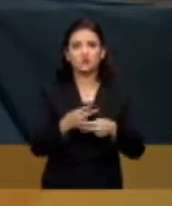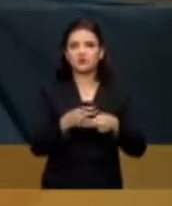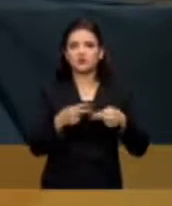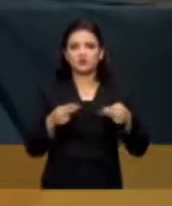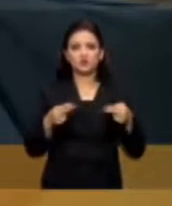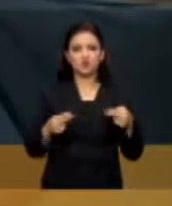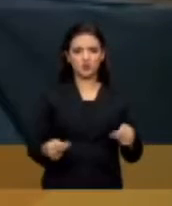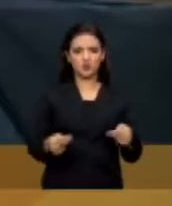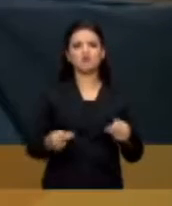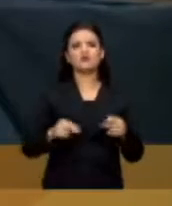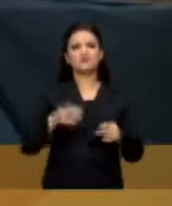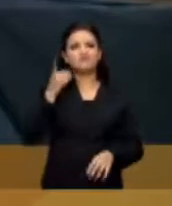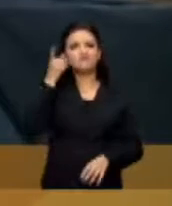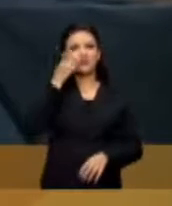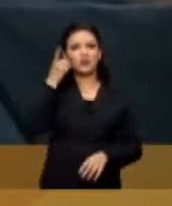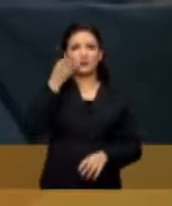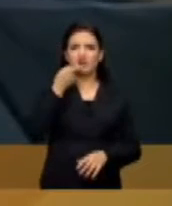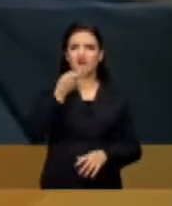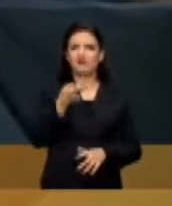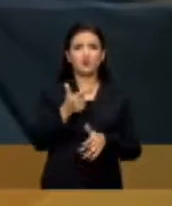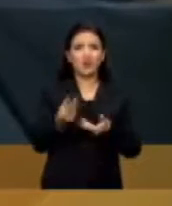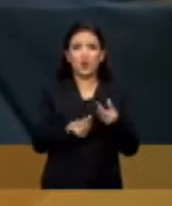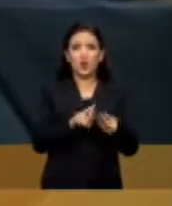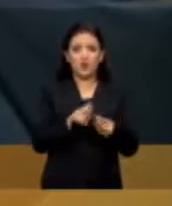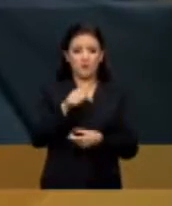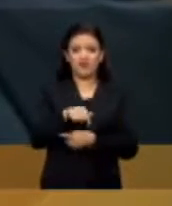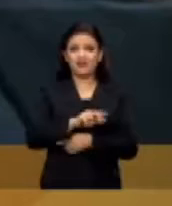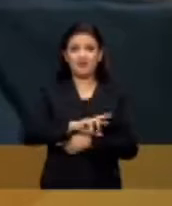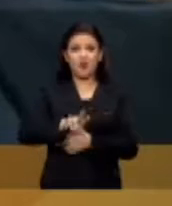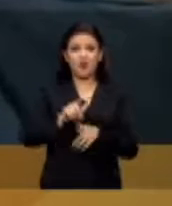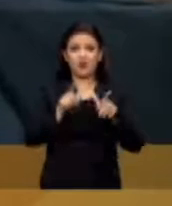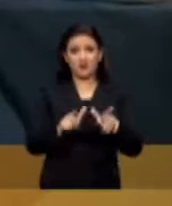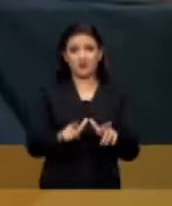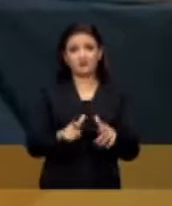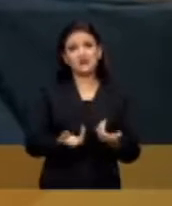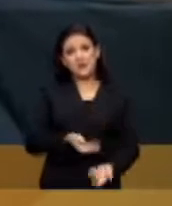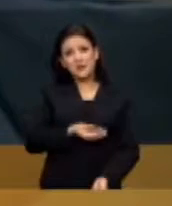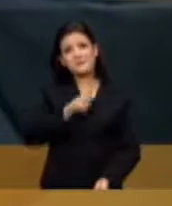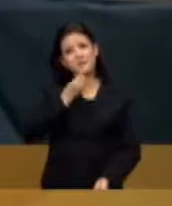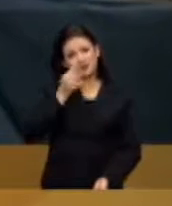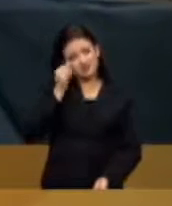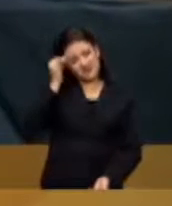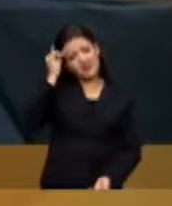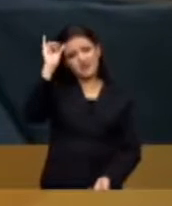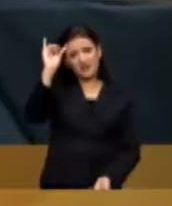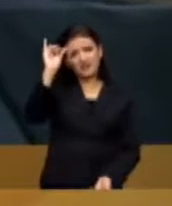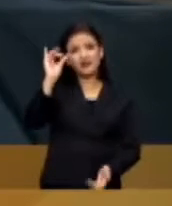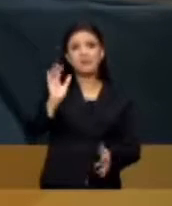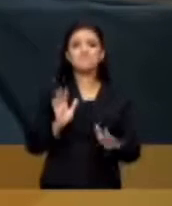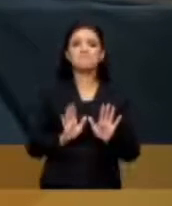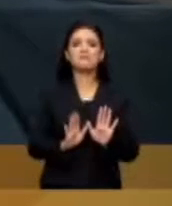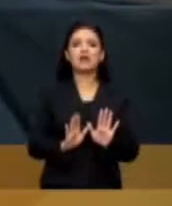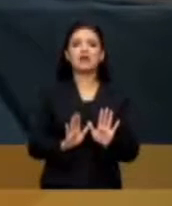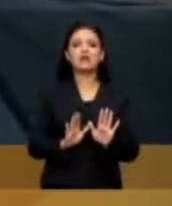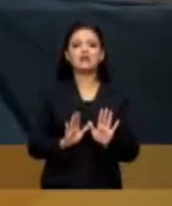proferido pelo réu investigado. Poderíamos poupar a Corte desse dissabor, mas como a